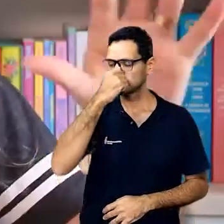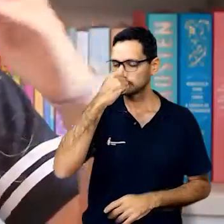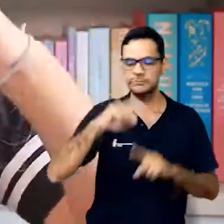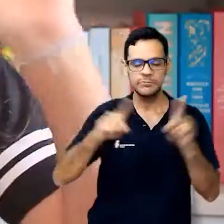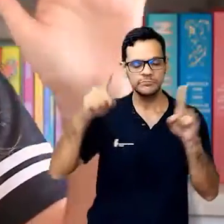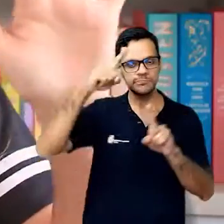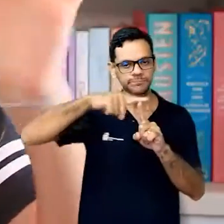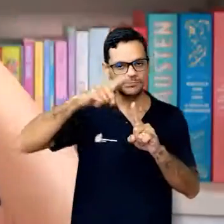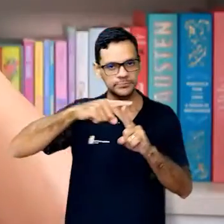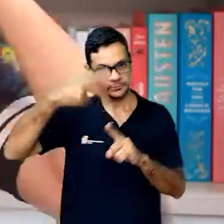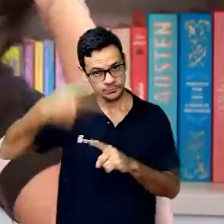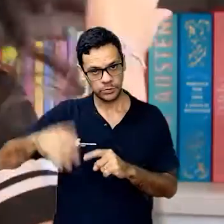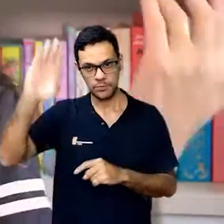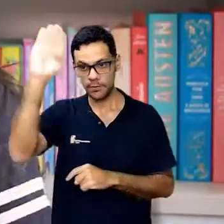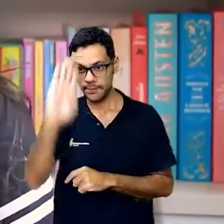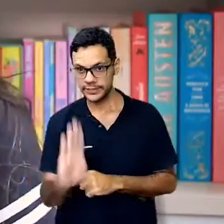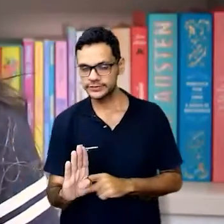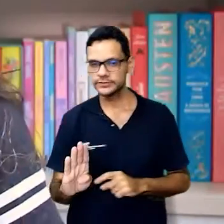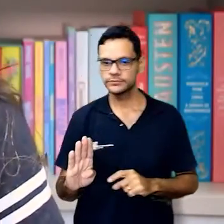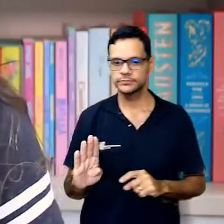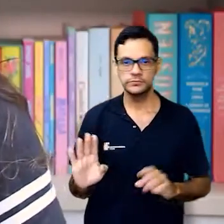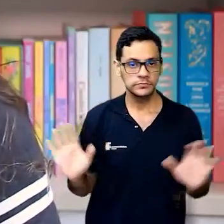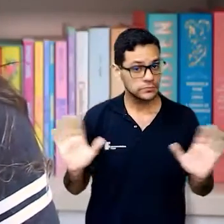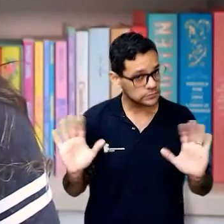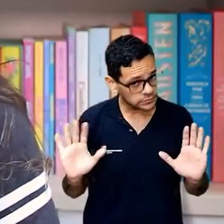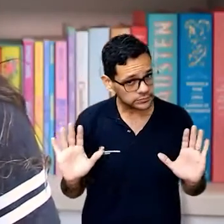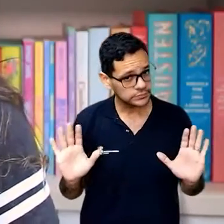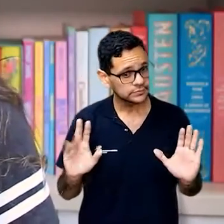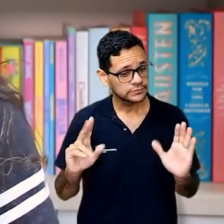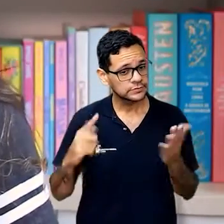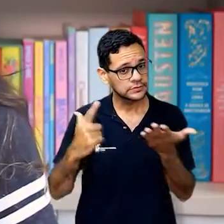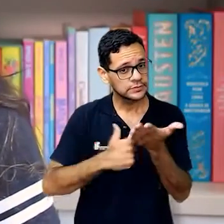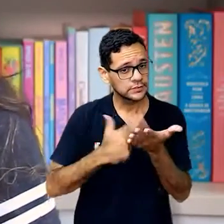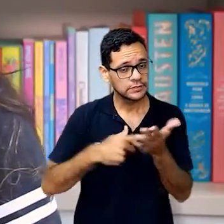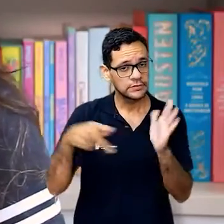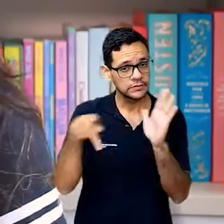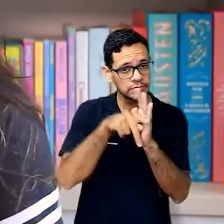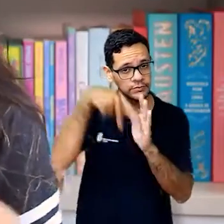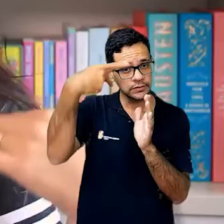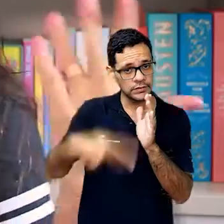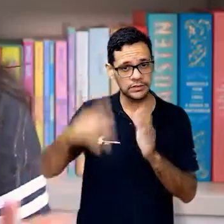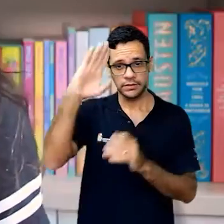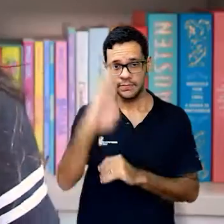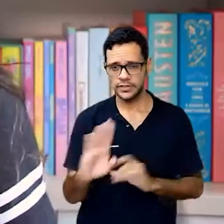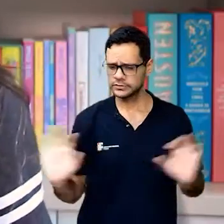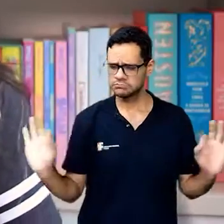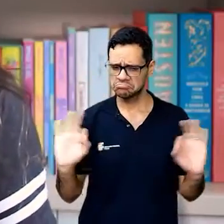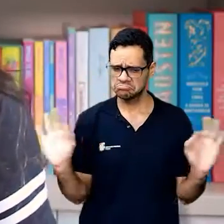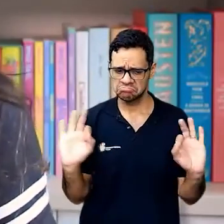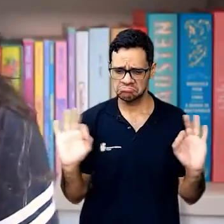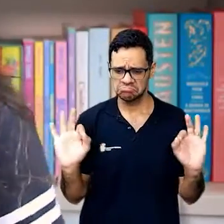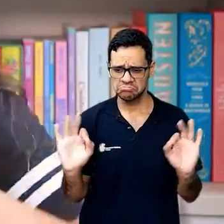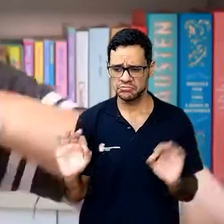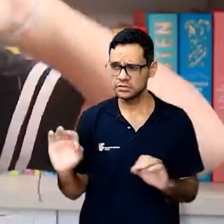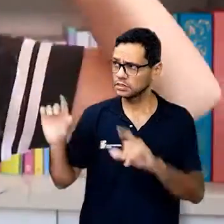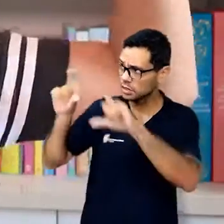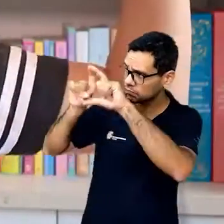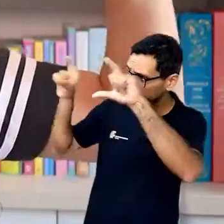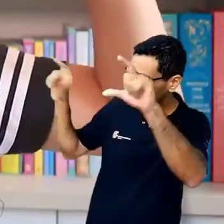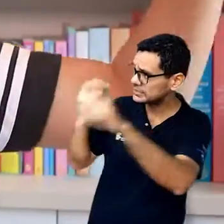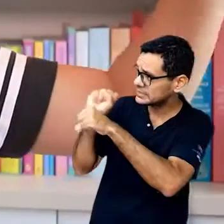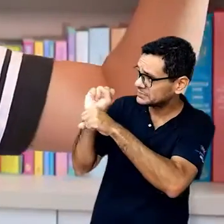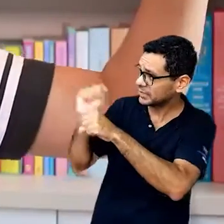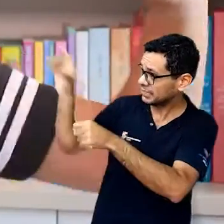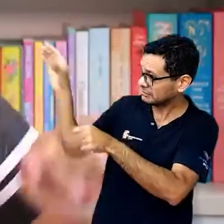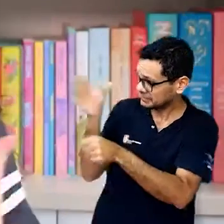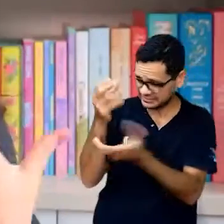um gênero, mas um tipo de livro, né? Então, livro nacional, gente, eu não leio tantos livros nacionais quanto eu gostaria, né? Tem muitos aqui na minha